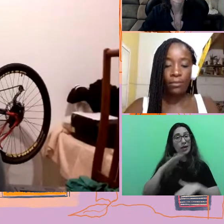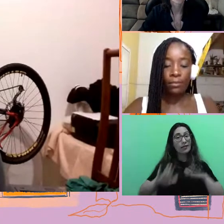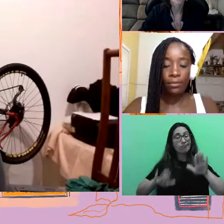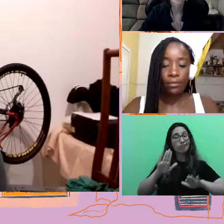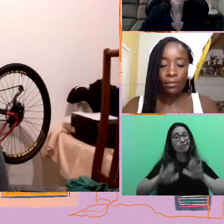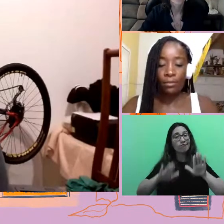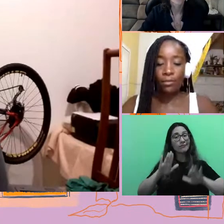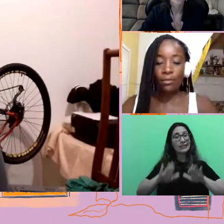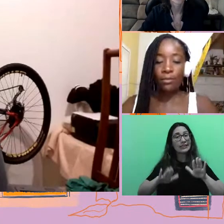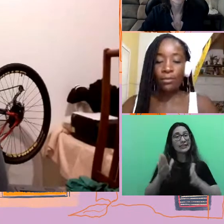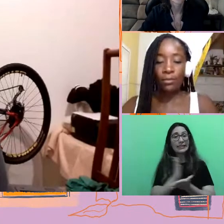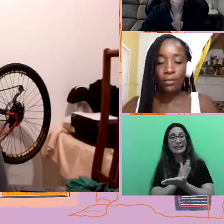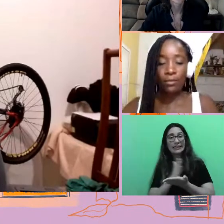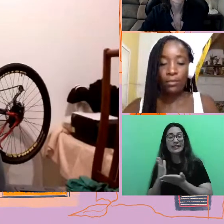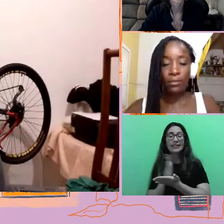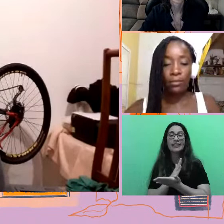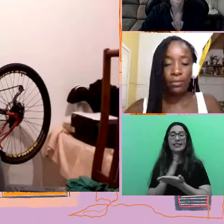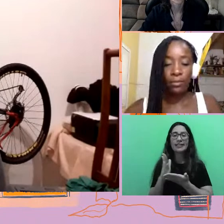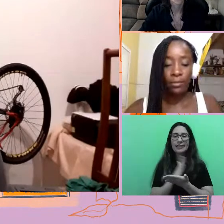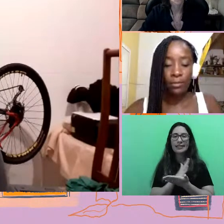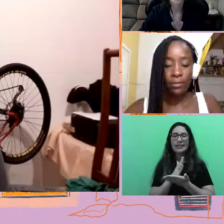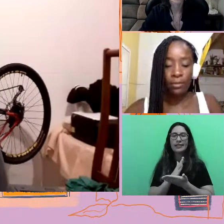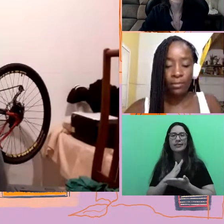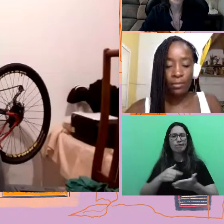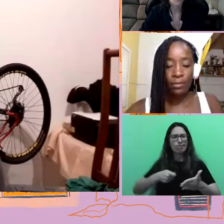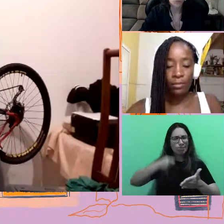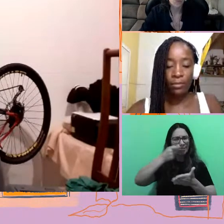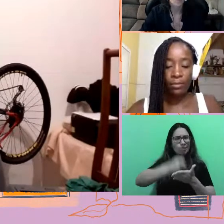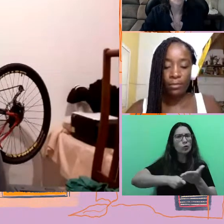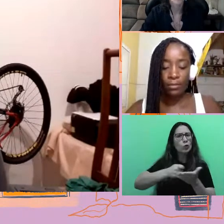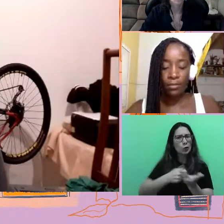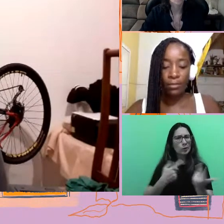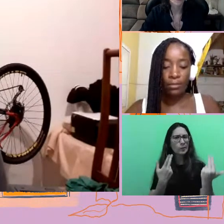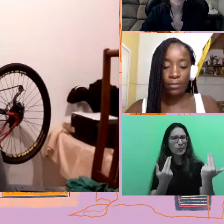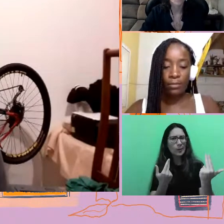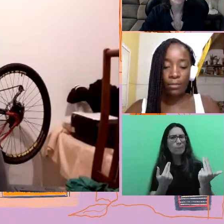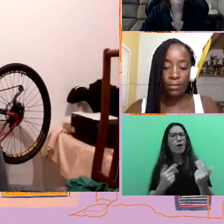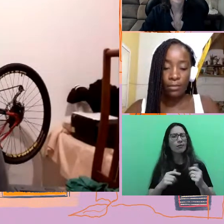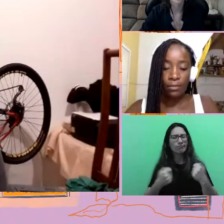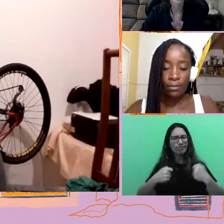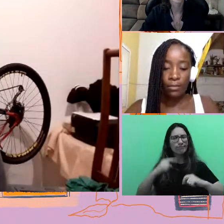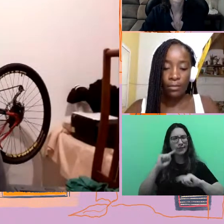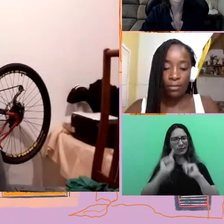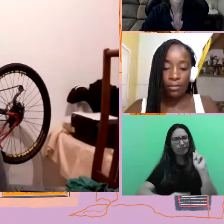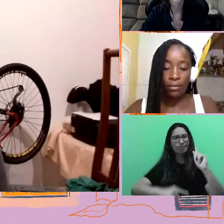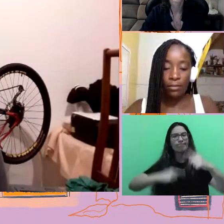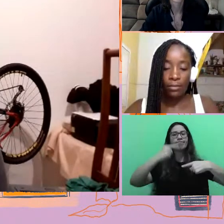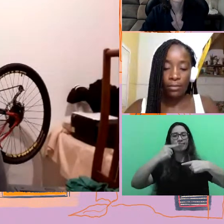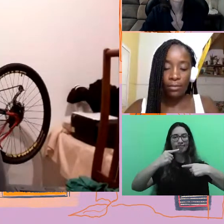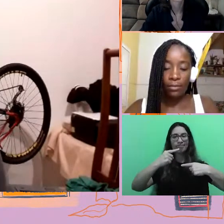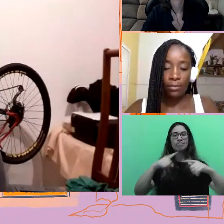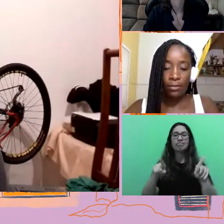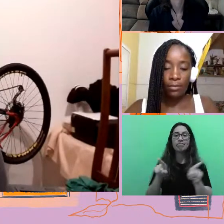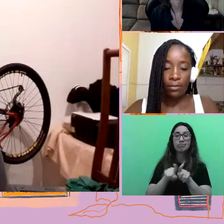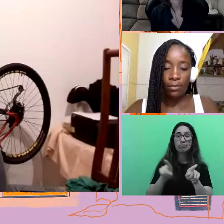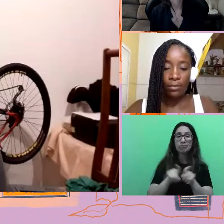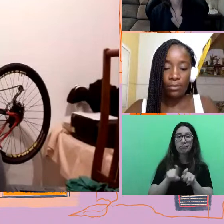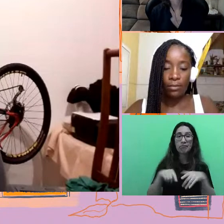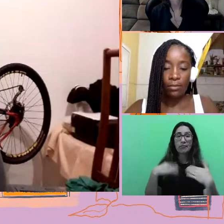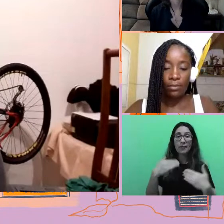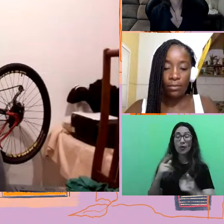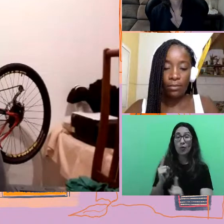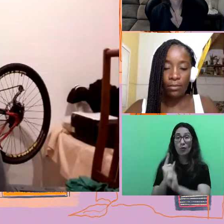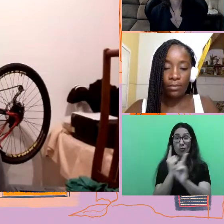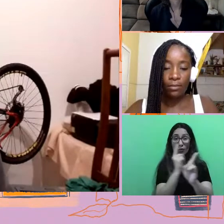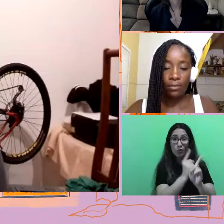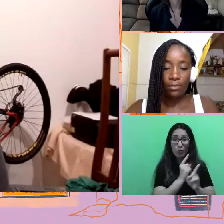estão dentro de algumas batalhas, né, se superando, e aí quando encontra esse